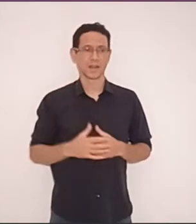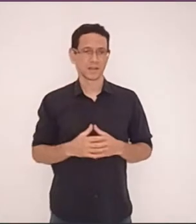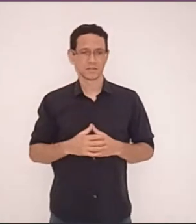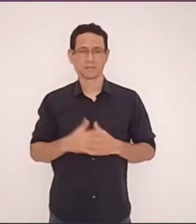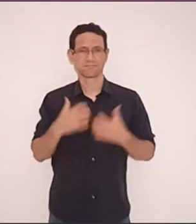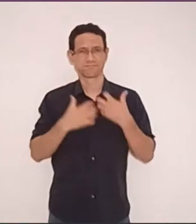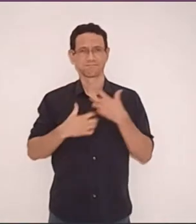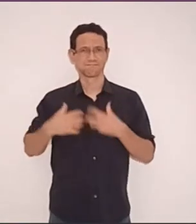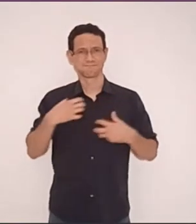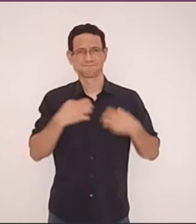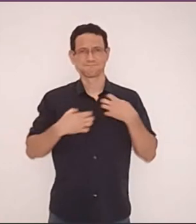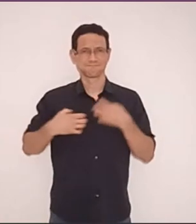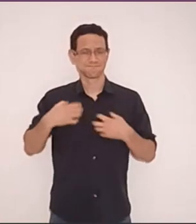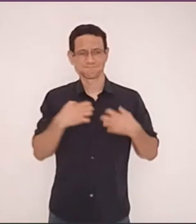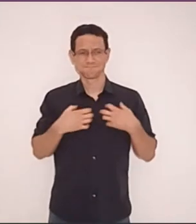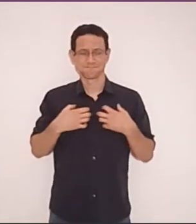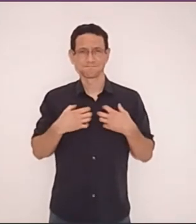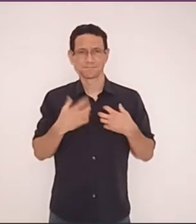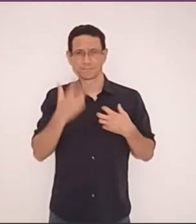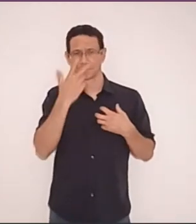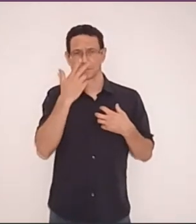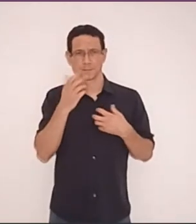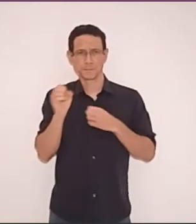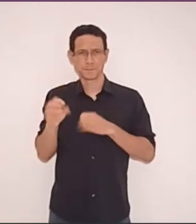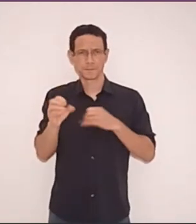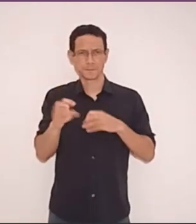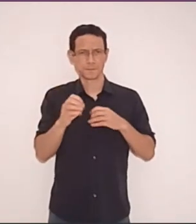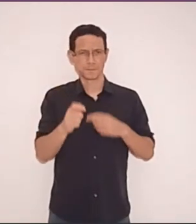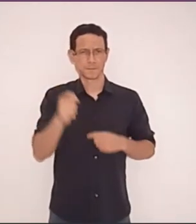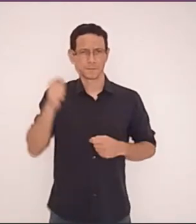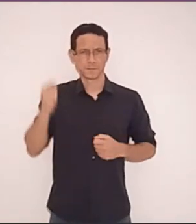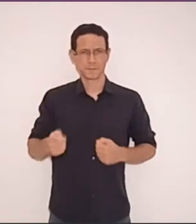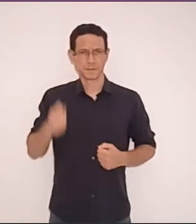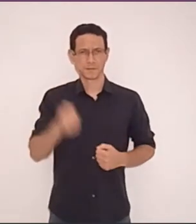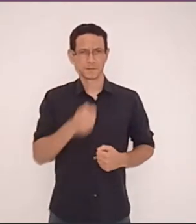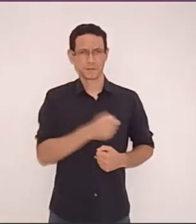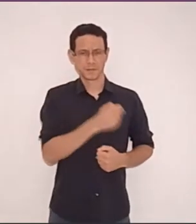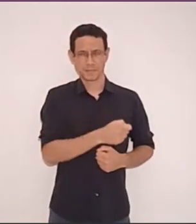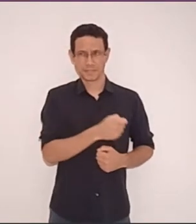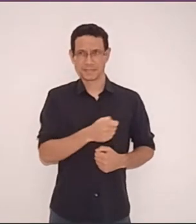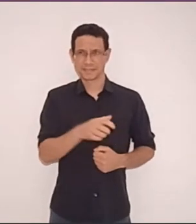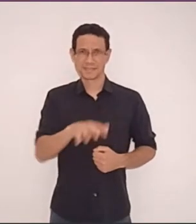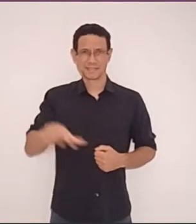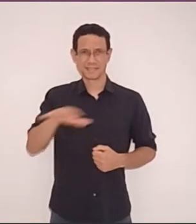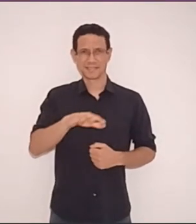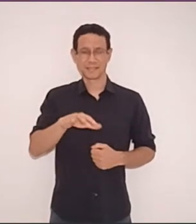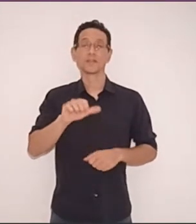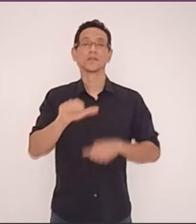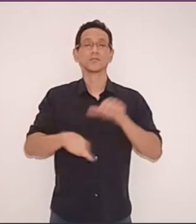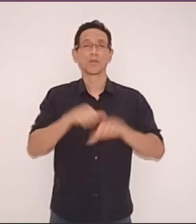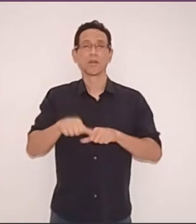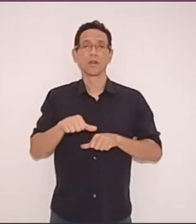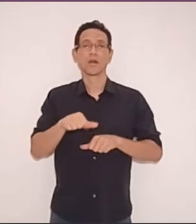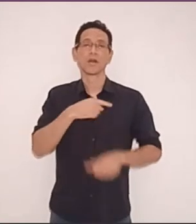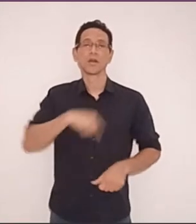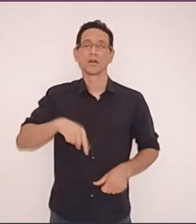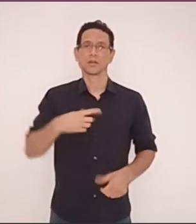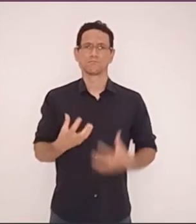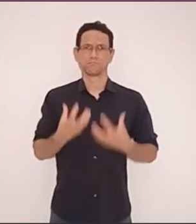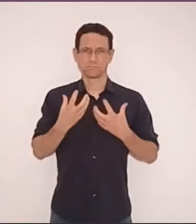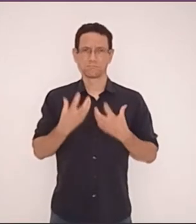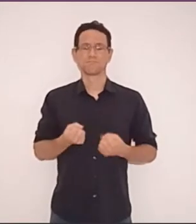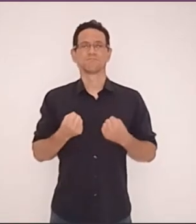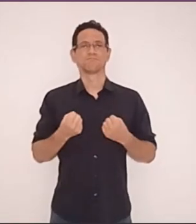são adultos Maicon à medida que nós somos capazes de acolher uma serpente